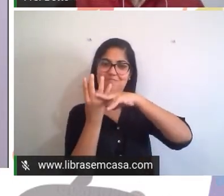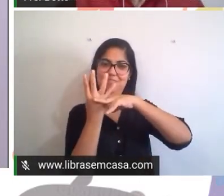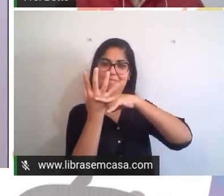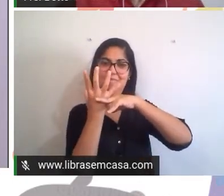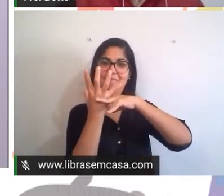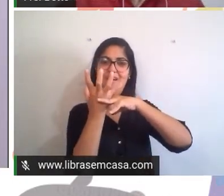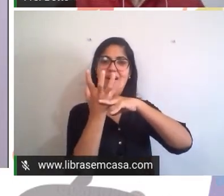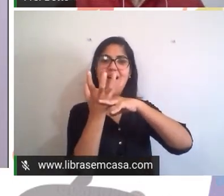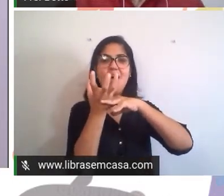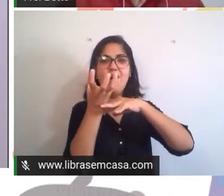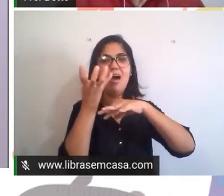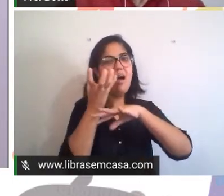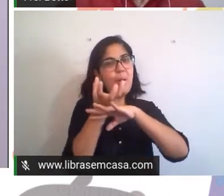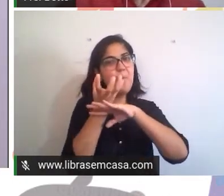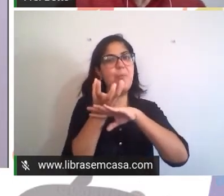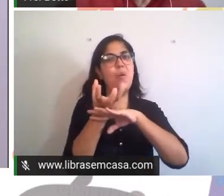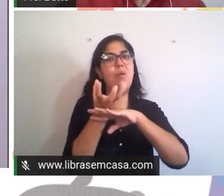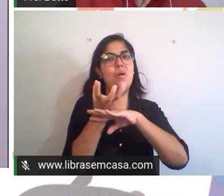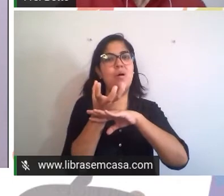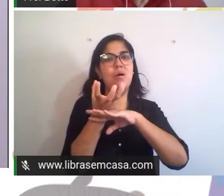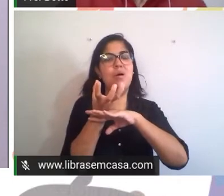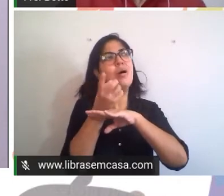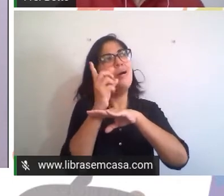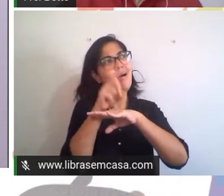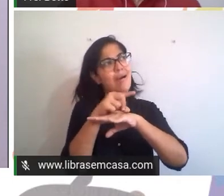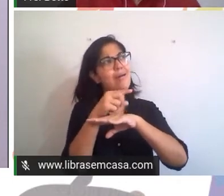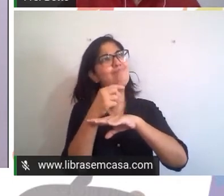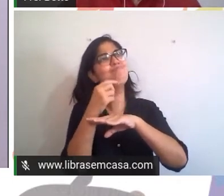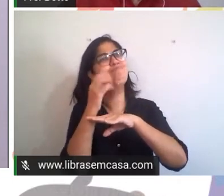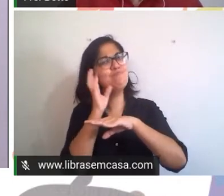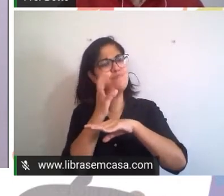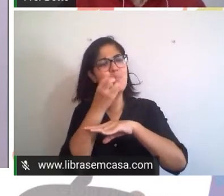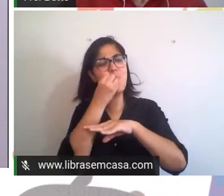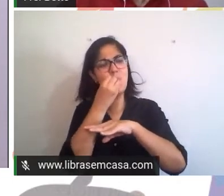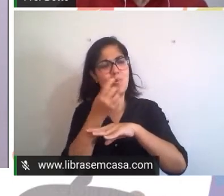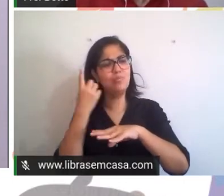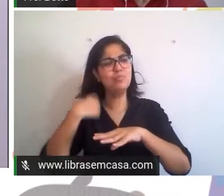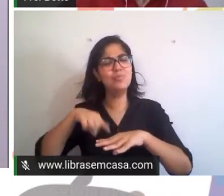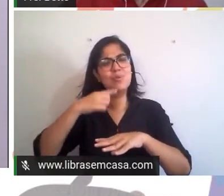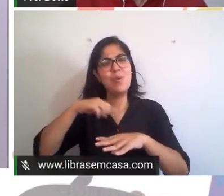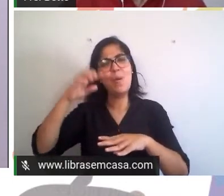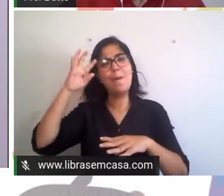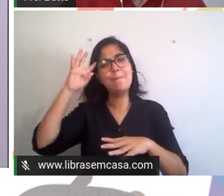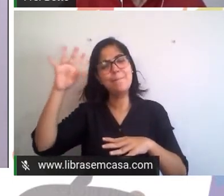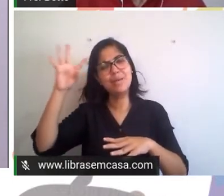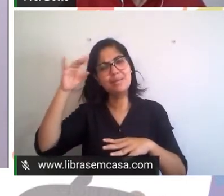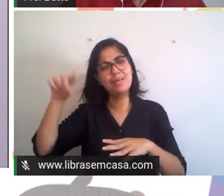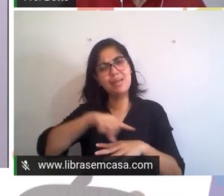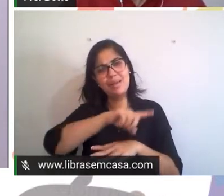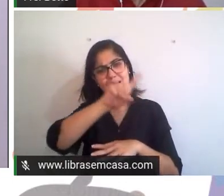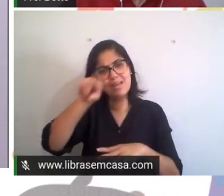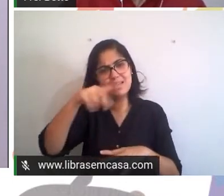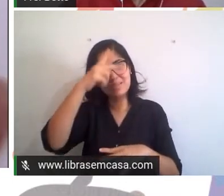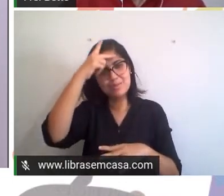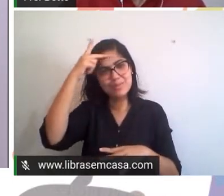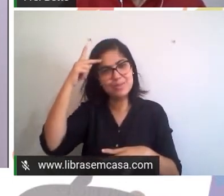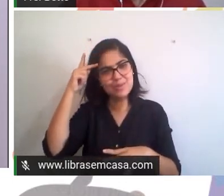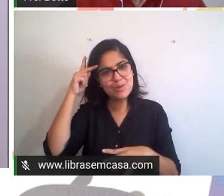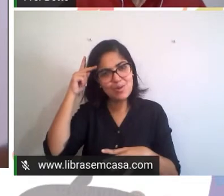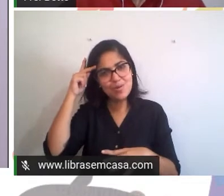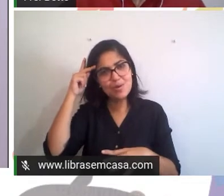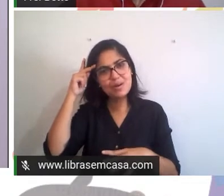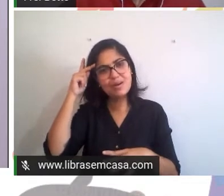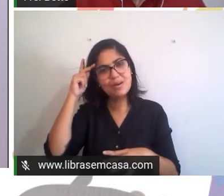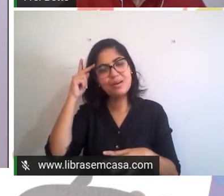Então, é interessante a gente pensar que essas pessoas, muitas dessas pessoas mais velhas